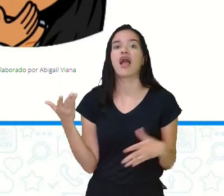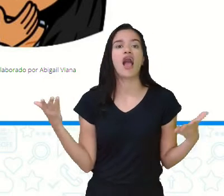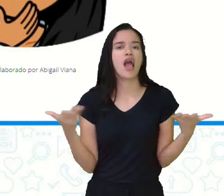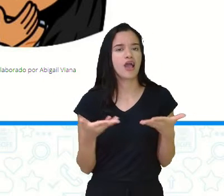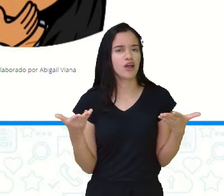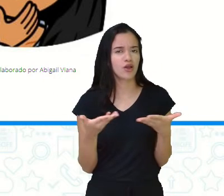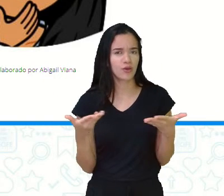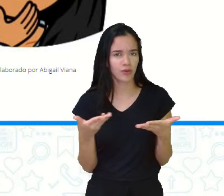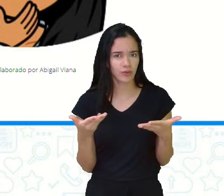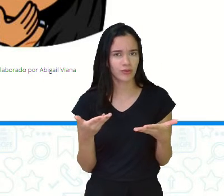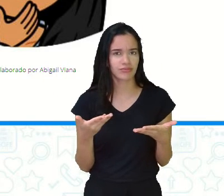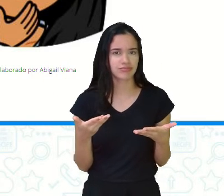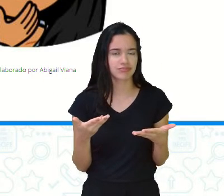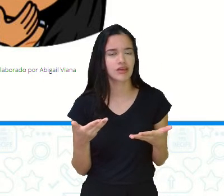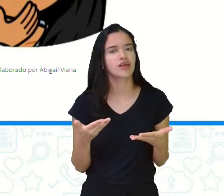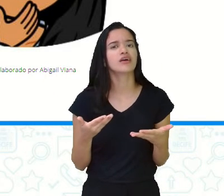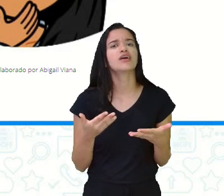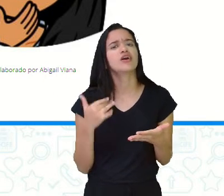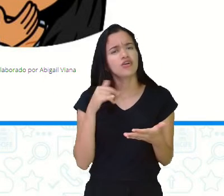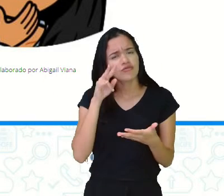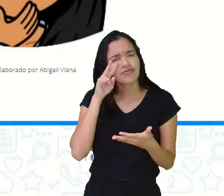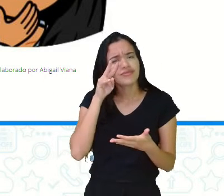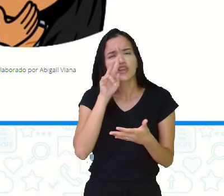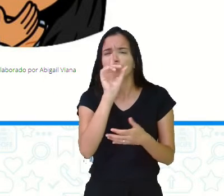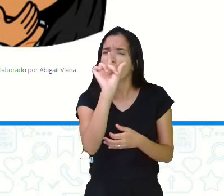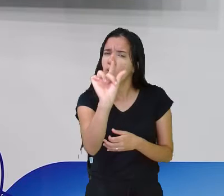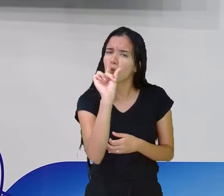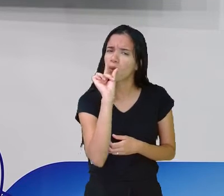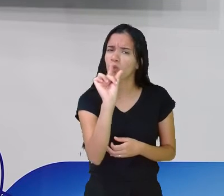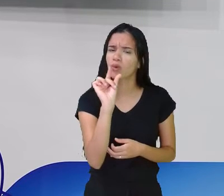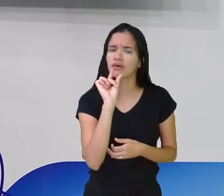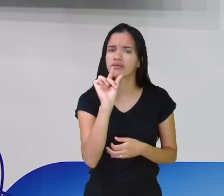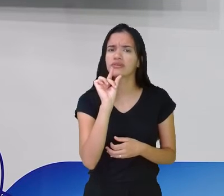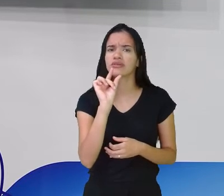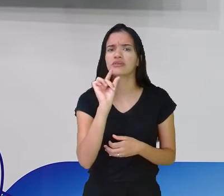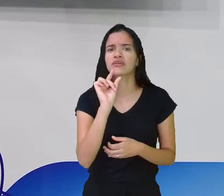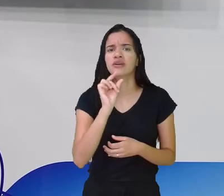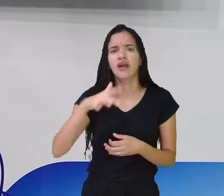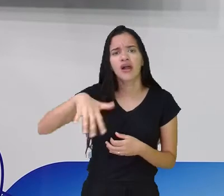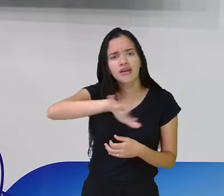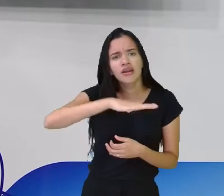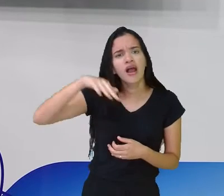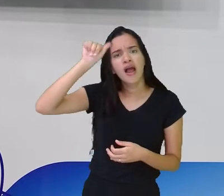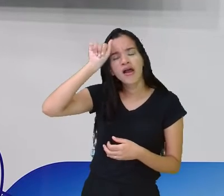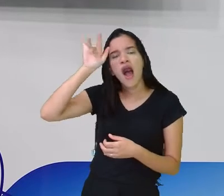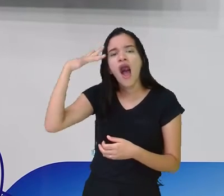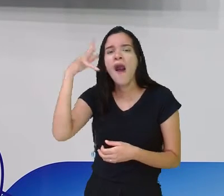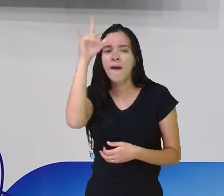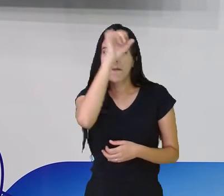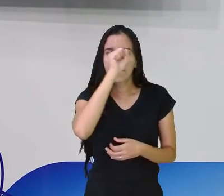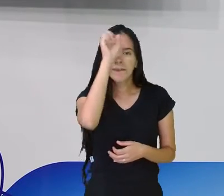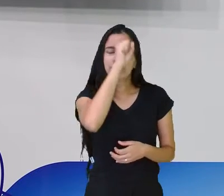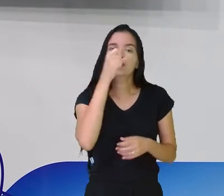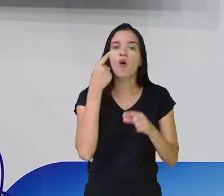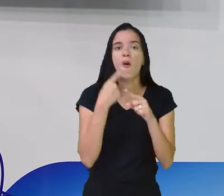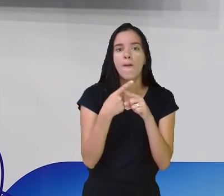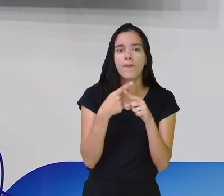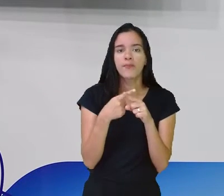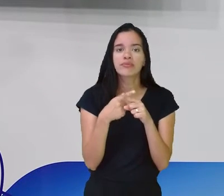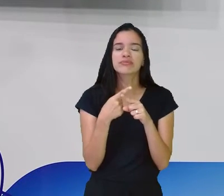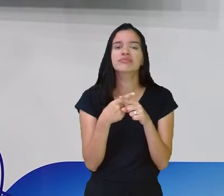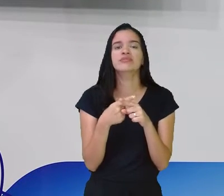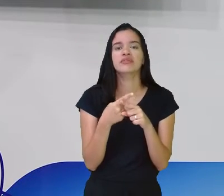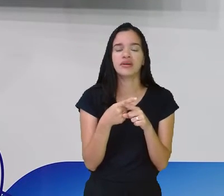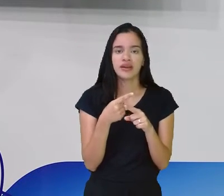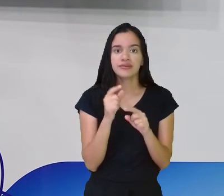Agora que vocês já viram um pouquinho do continente africano, aprenderam um pouquinho, porque, gente, é